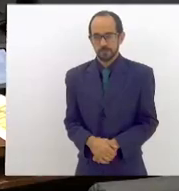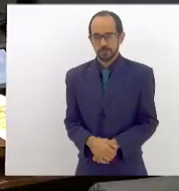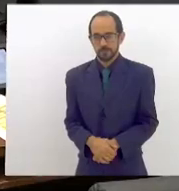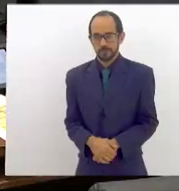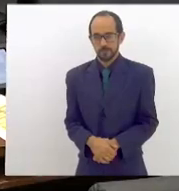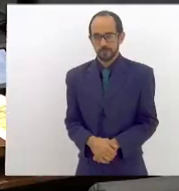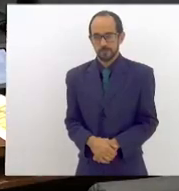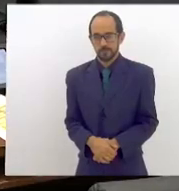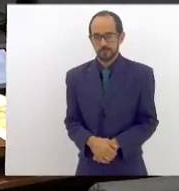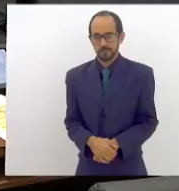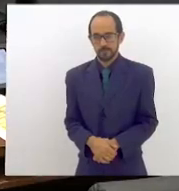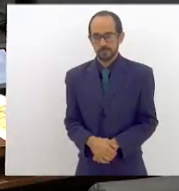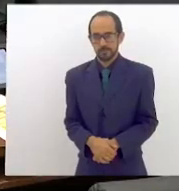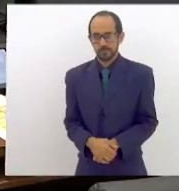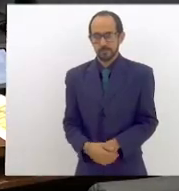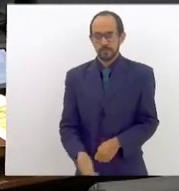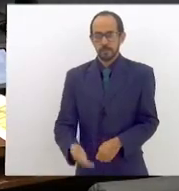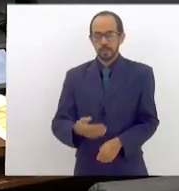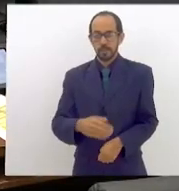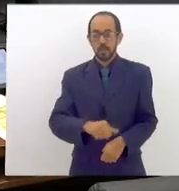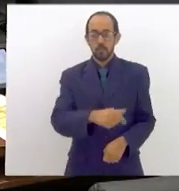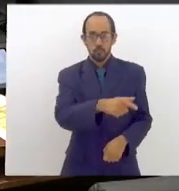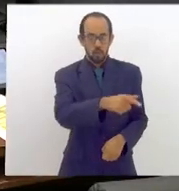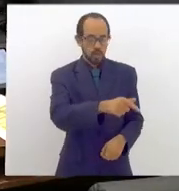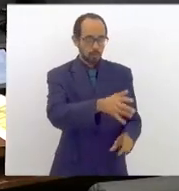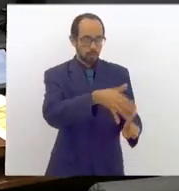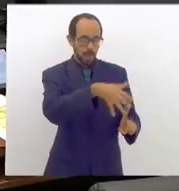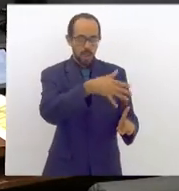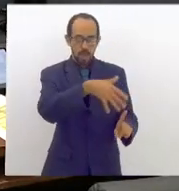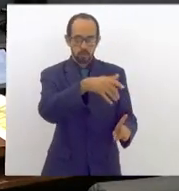como vou conceder a falar o Deputado Luiz